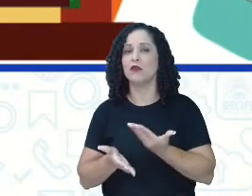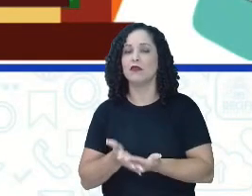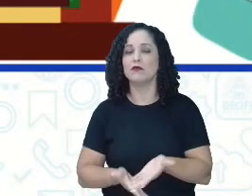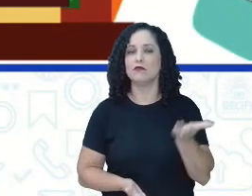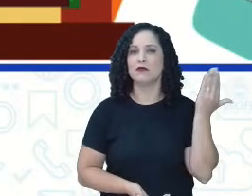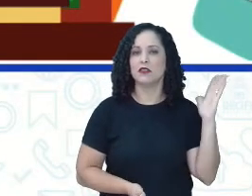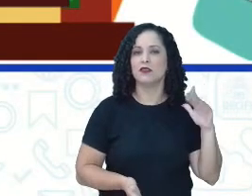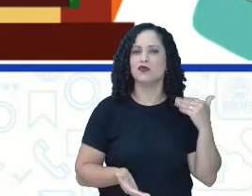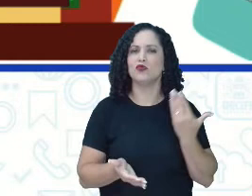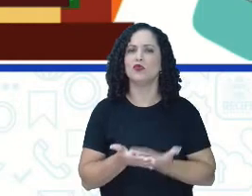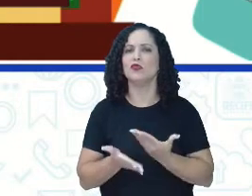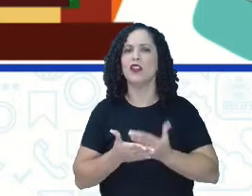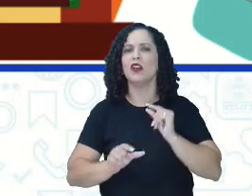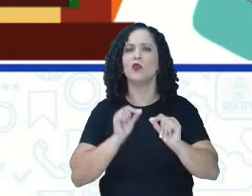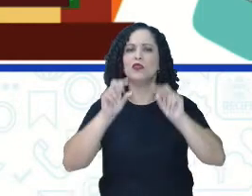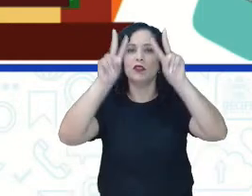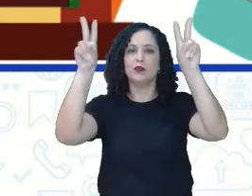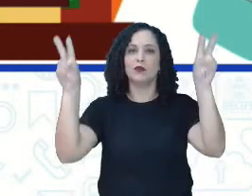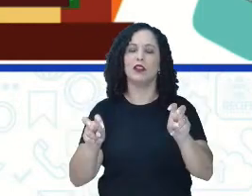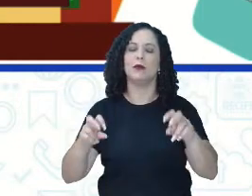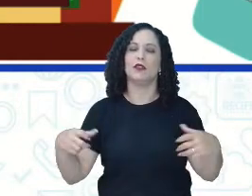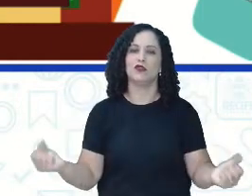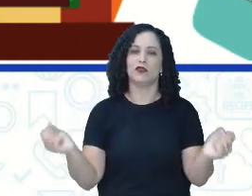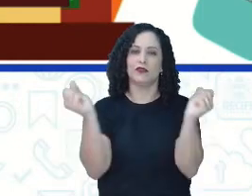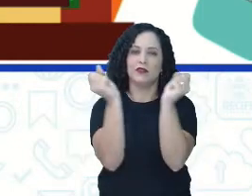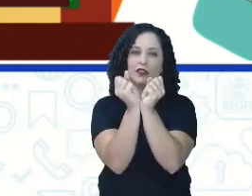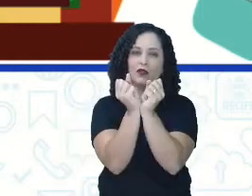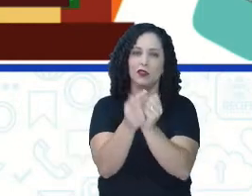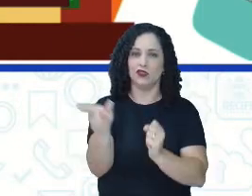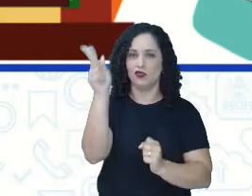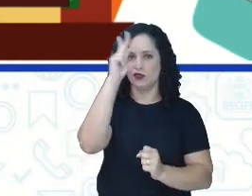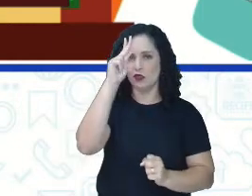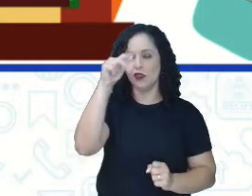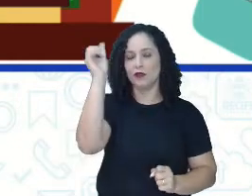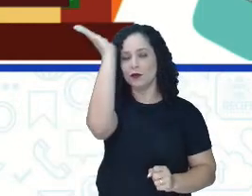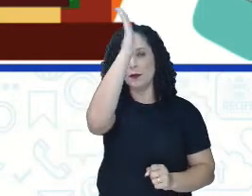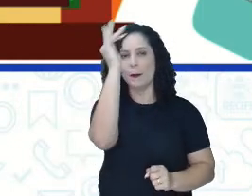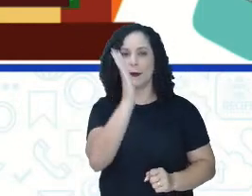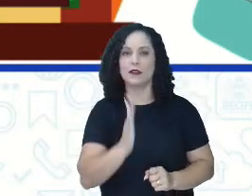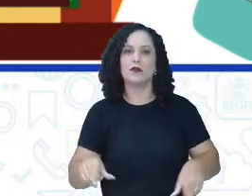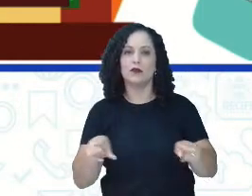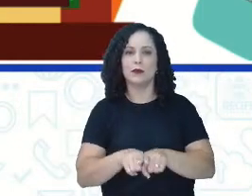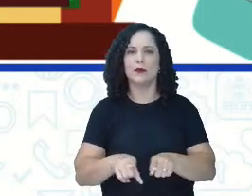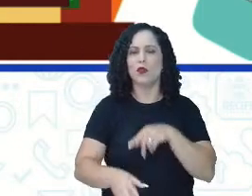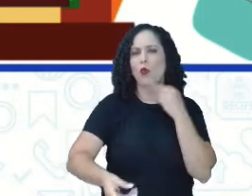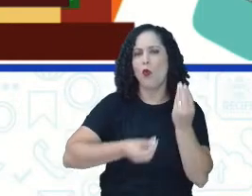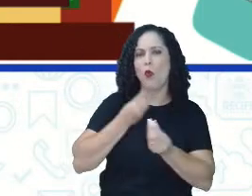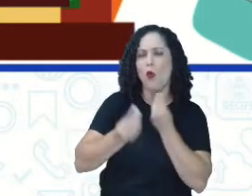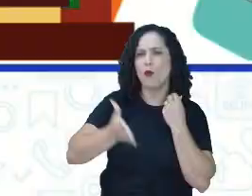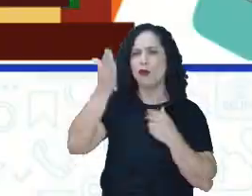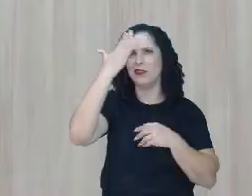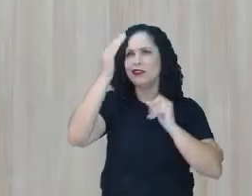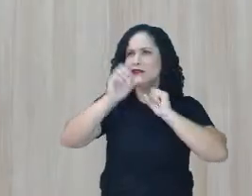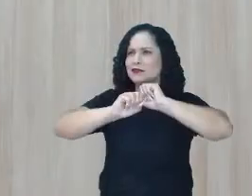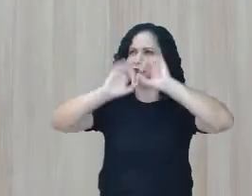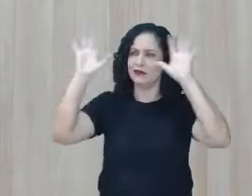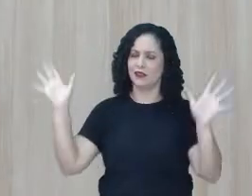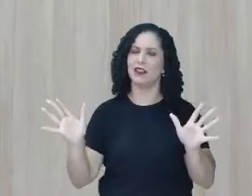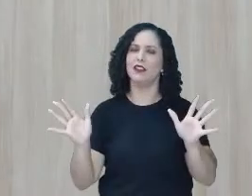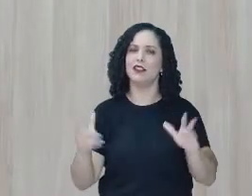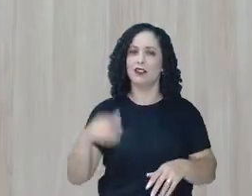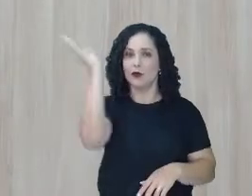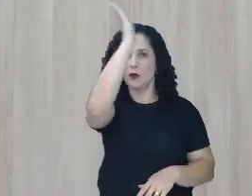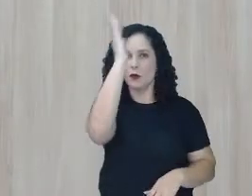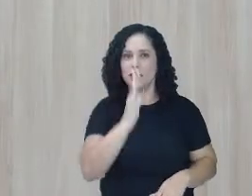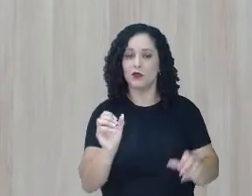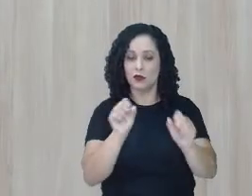porque a escravidão é um dos principais temas da história do Brasil e fundamental para compreender a sociedade atual, e a gente dá sequência a isso, né? A